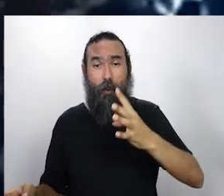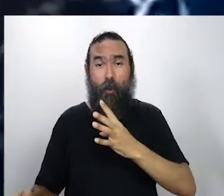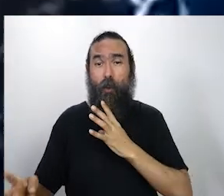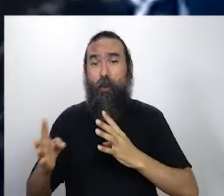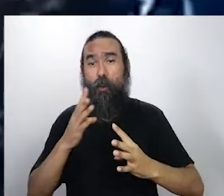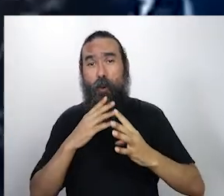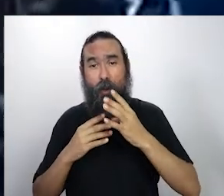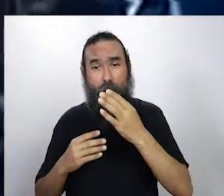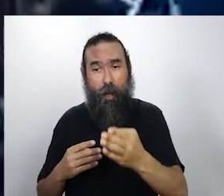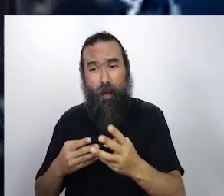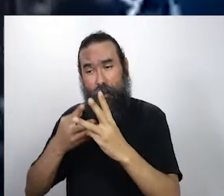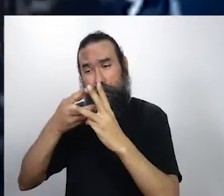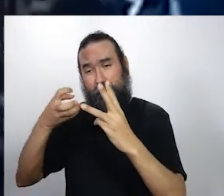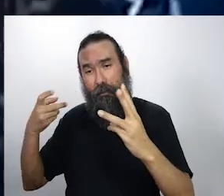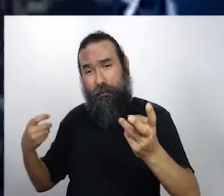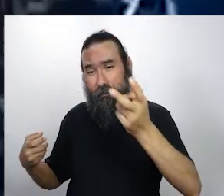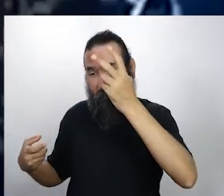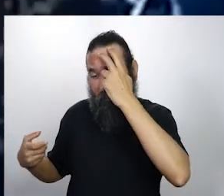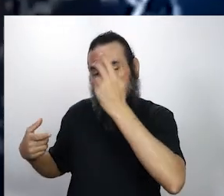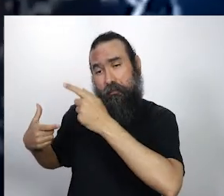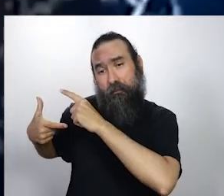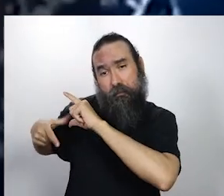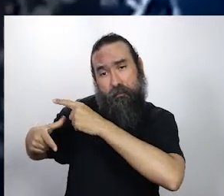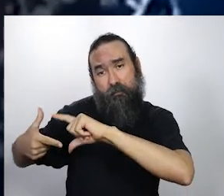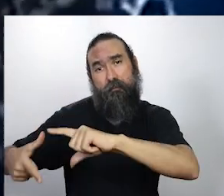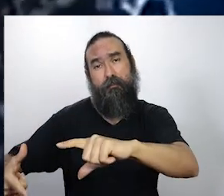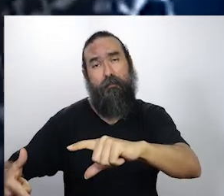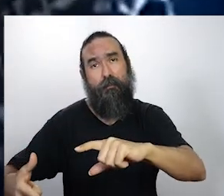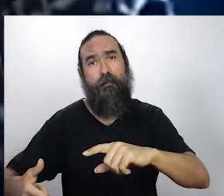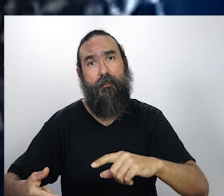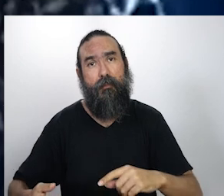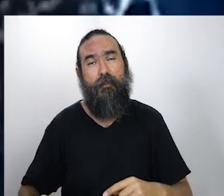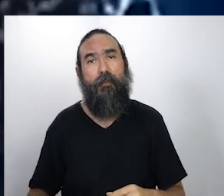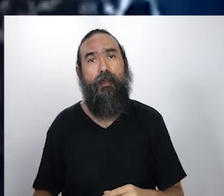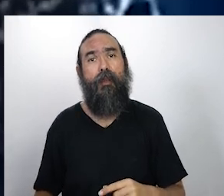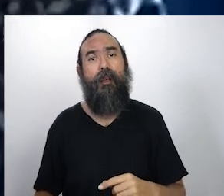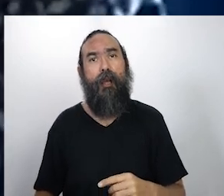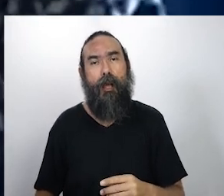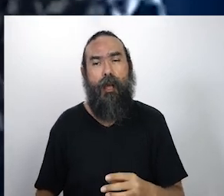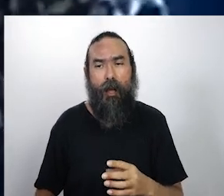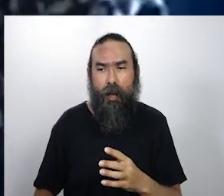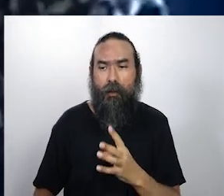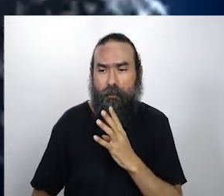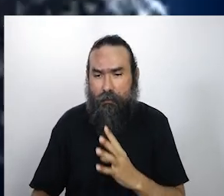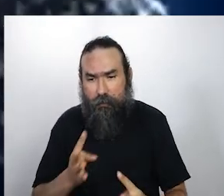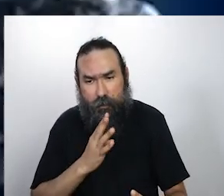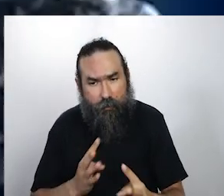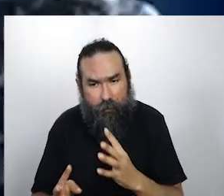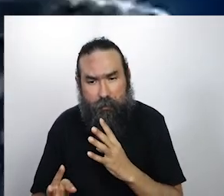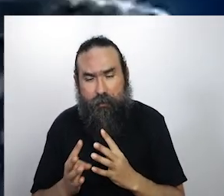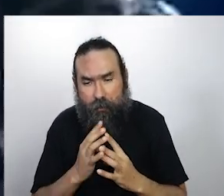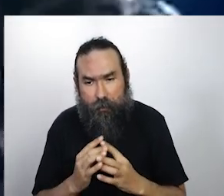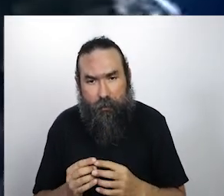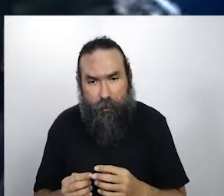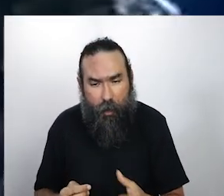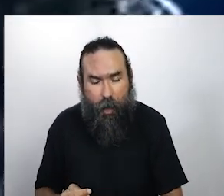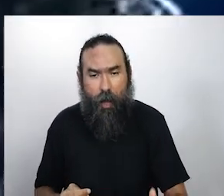e buscando questionar as bases do viver que a gente tem nas cidades, e como a Shirley